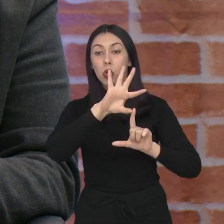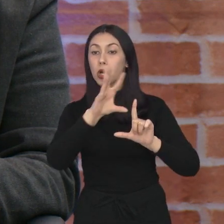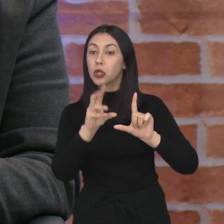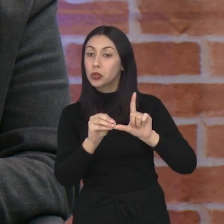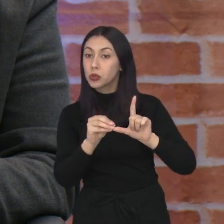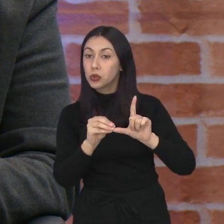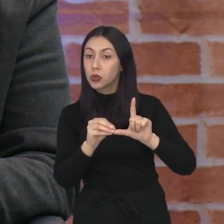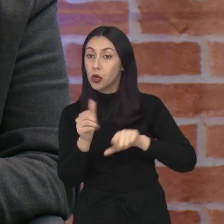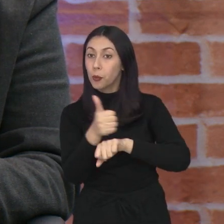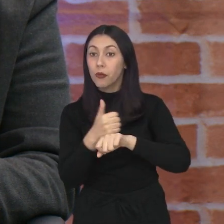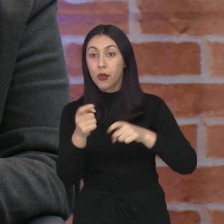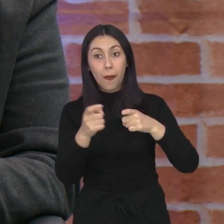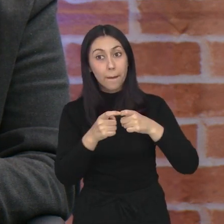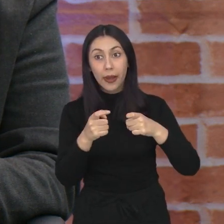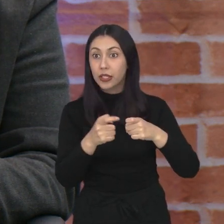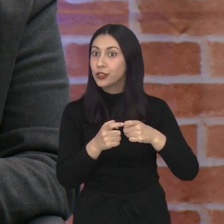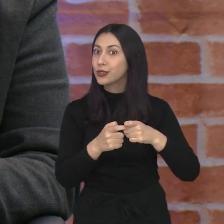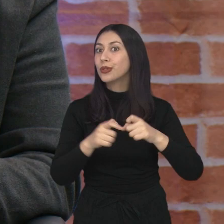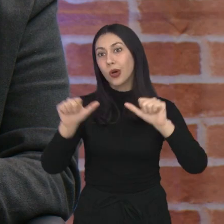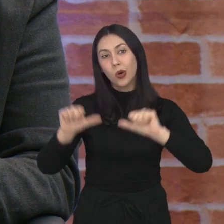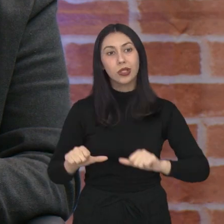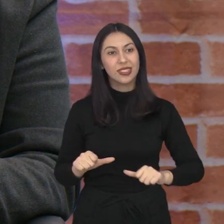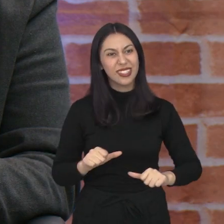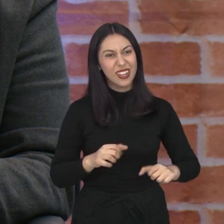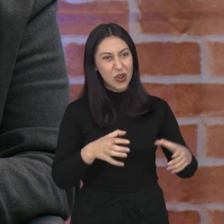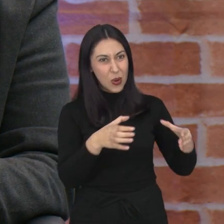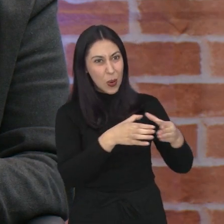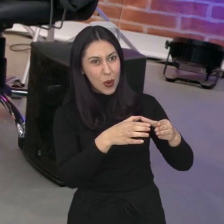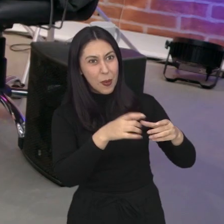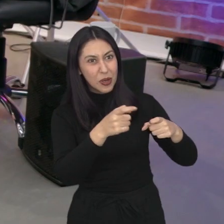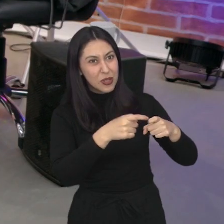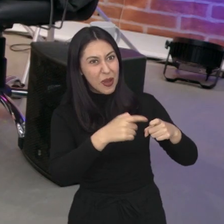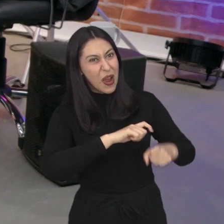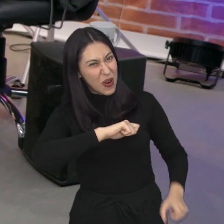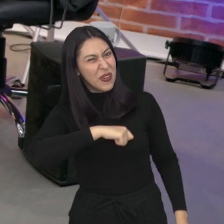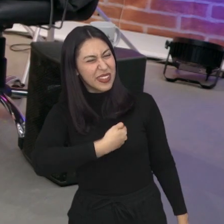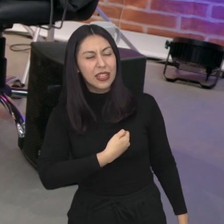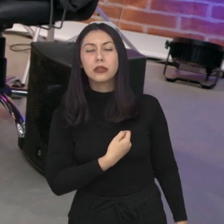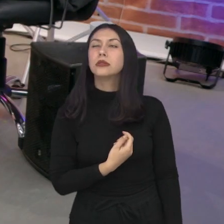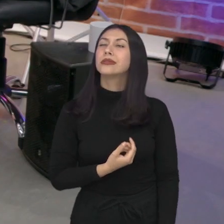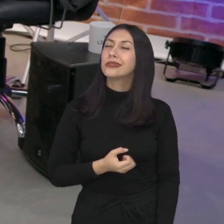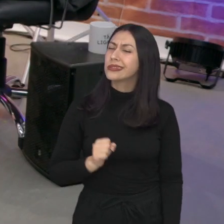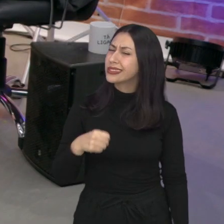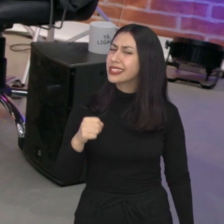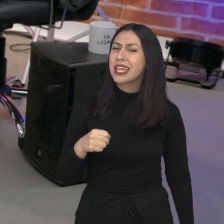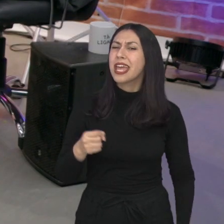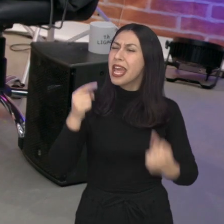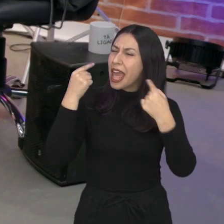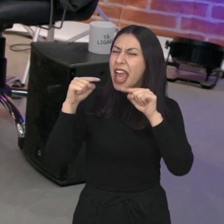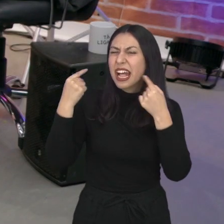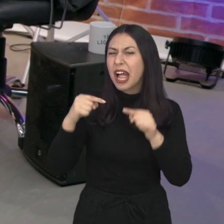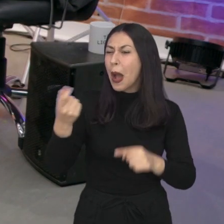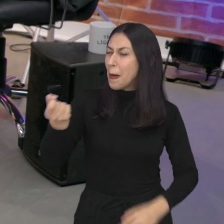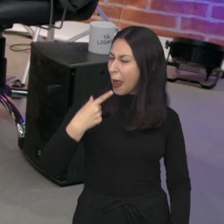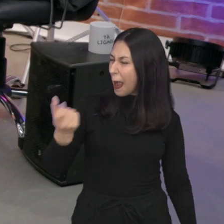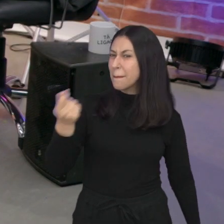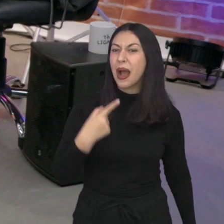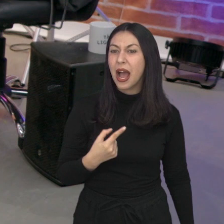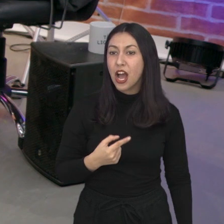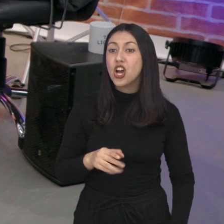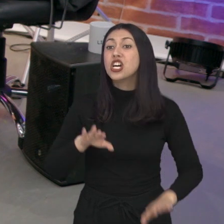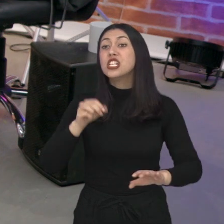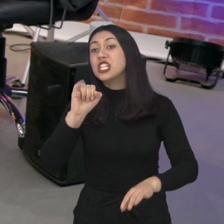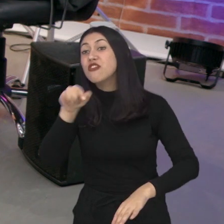com médicos, é um Você é desastre. odiado pela classe dos médicos, né? Os médicos reclamam, os médicos me ameaçam, falam que nunca